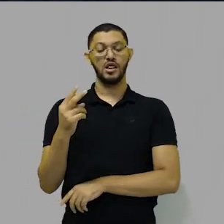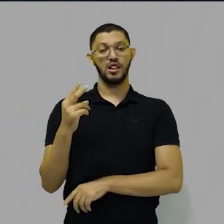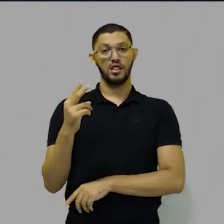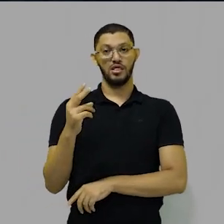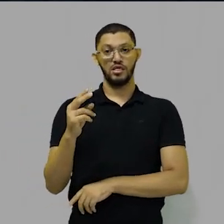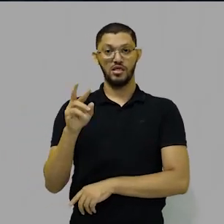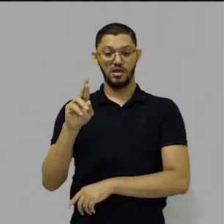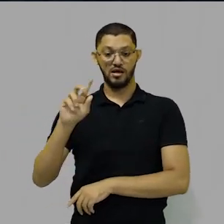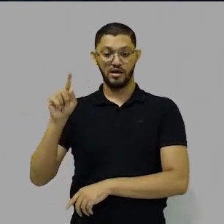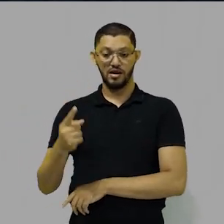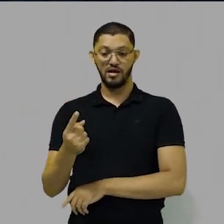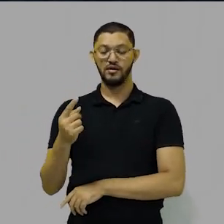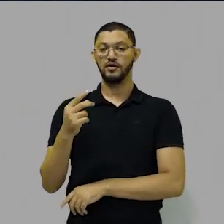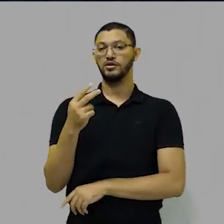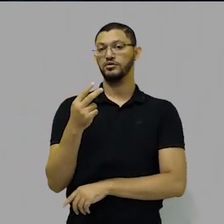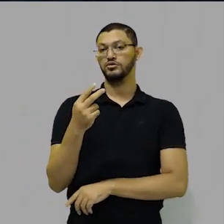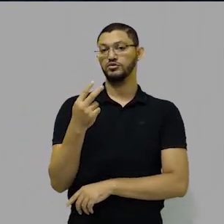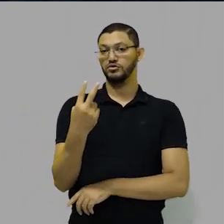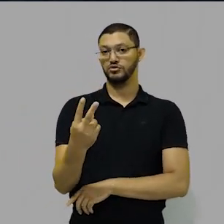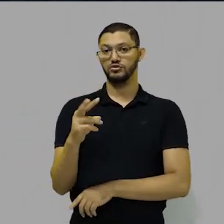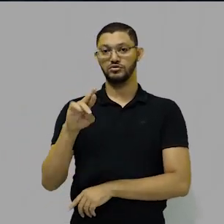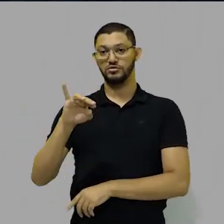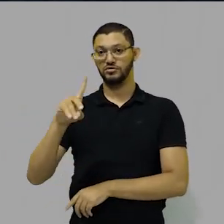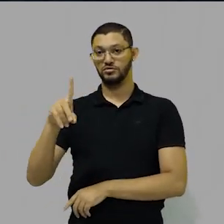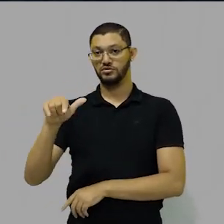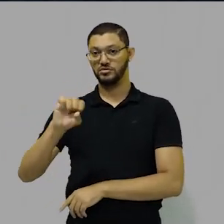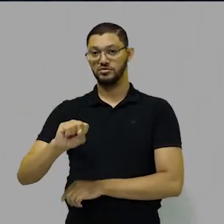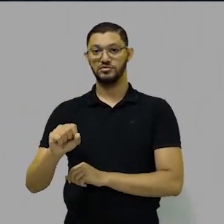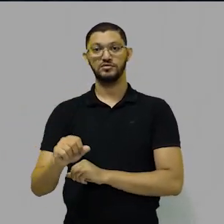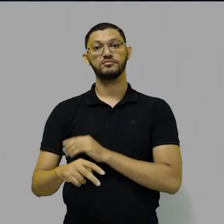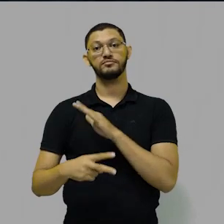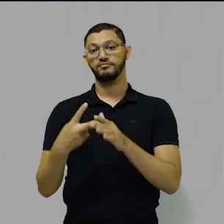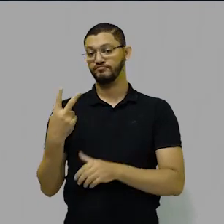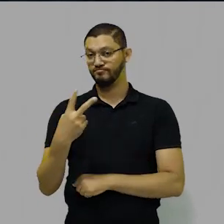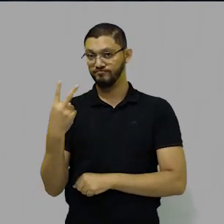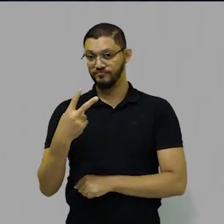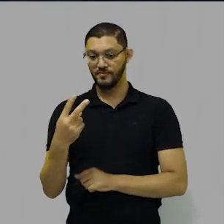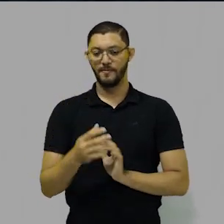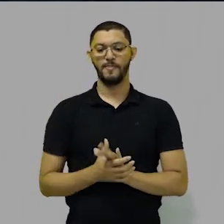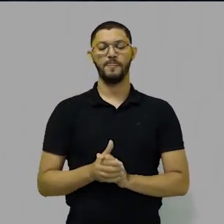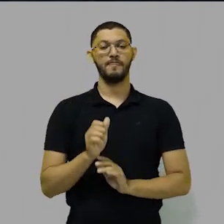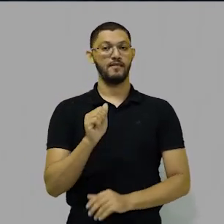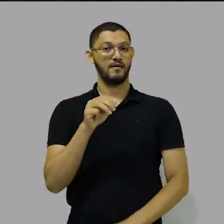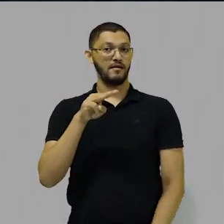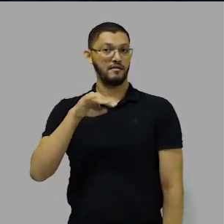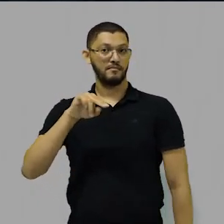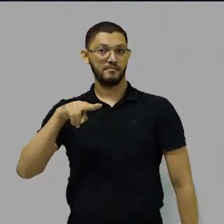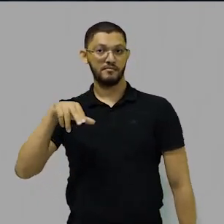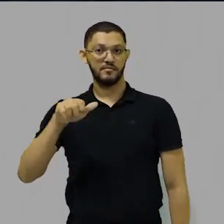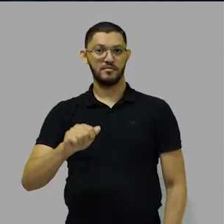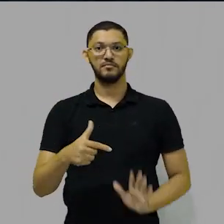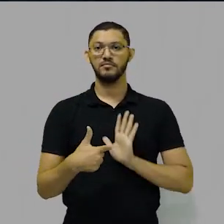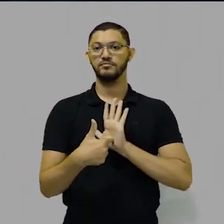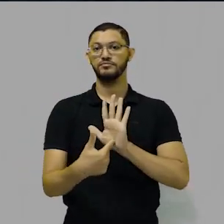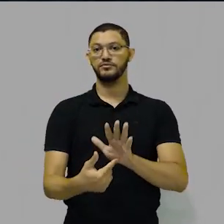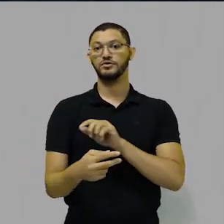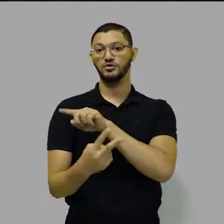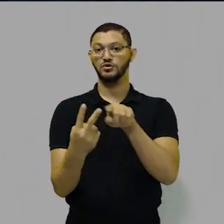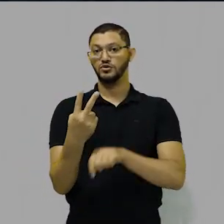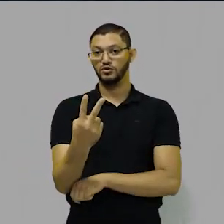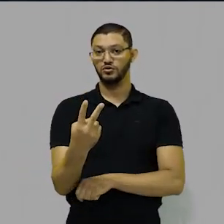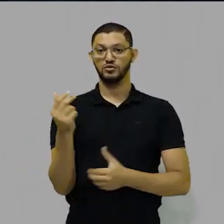radicais, então eu vou ter uma amina secundária. A amina secundária é a amina que apresentou